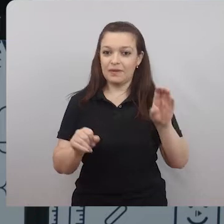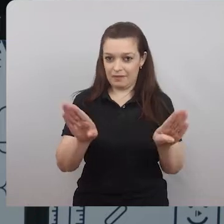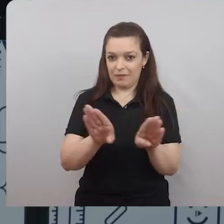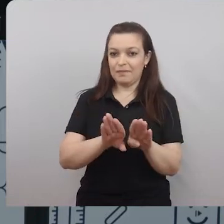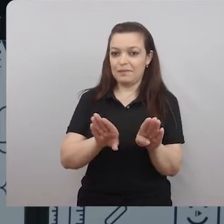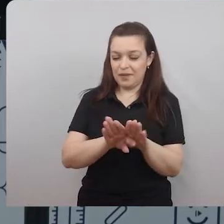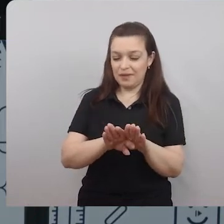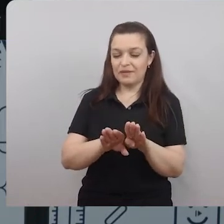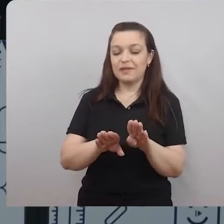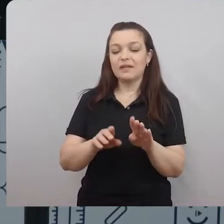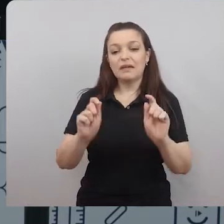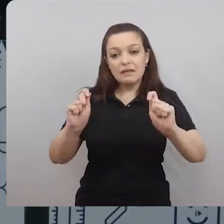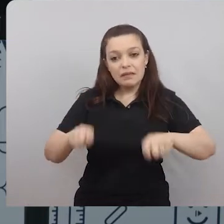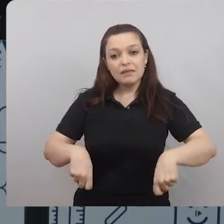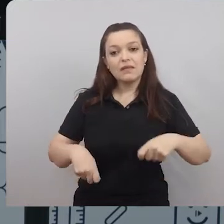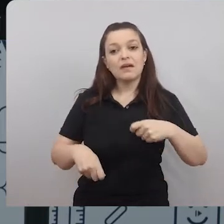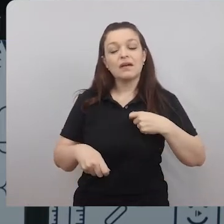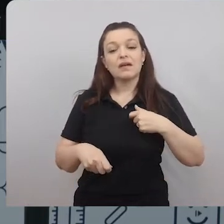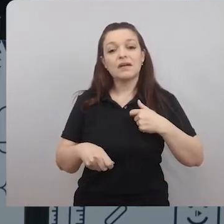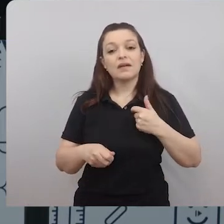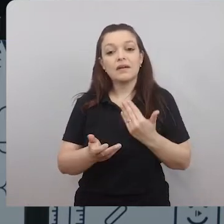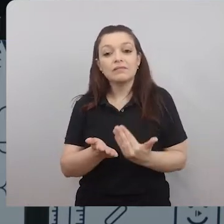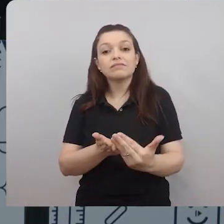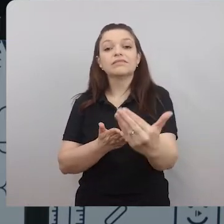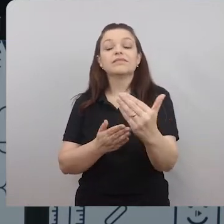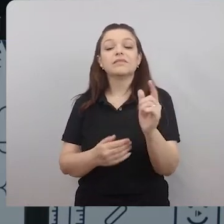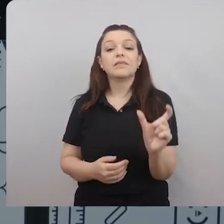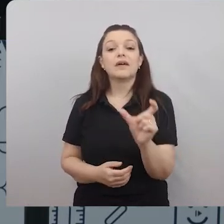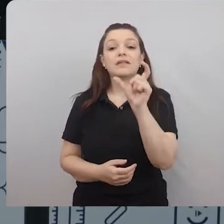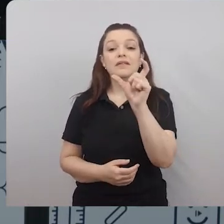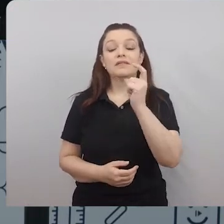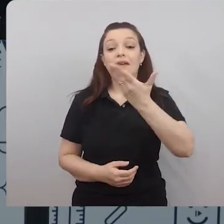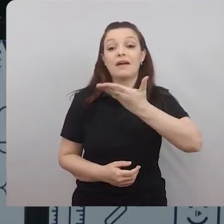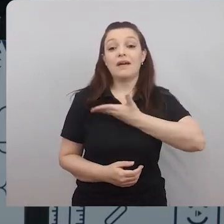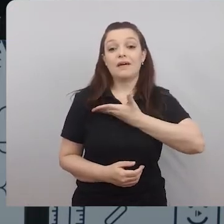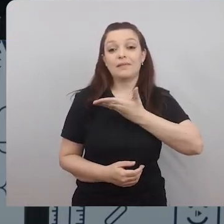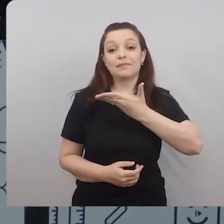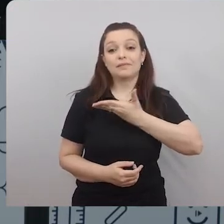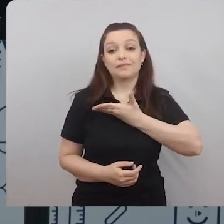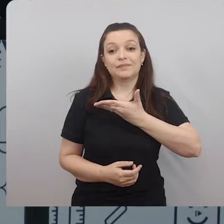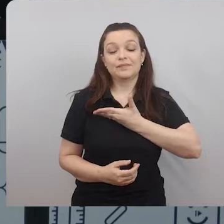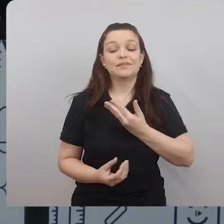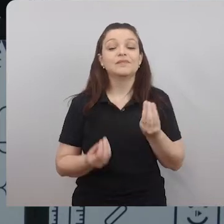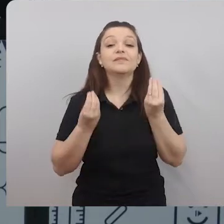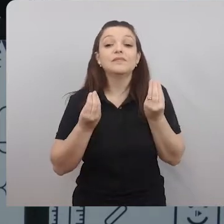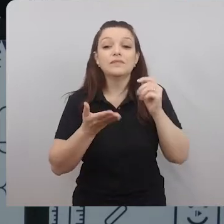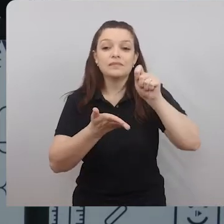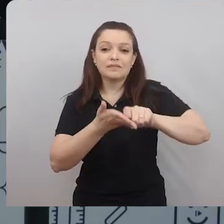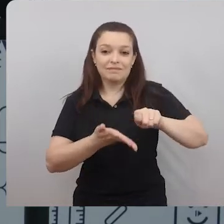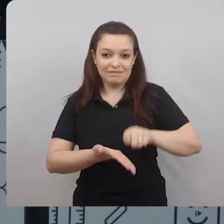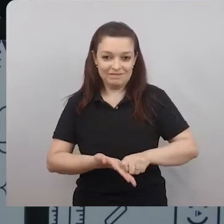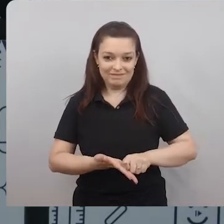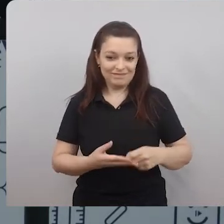aqui também, para que nós possamos montar a